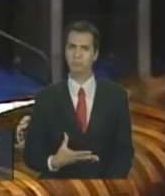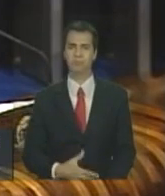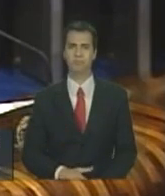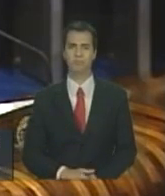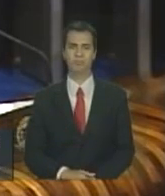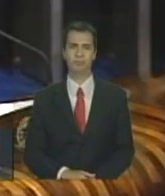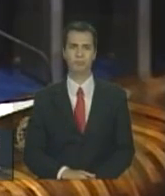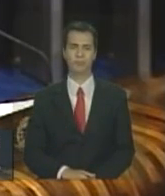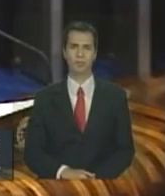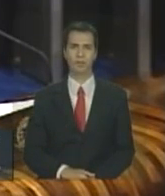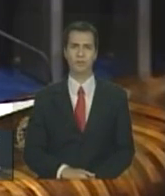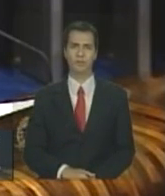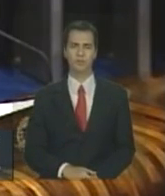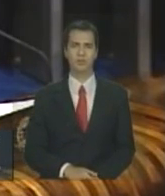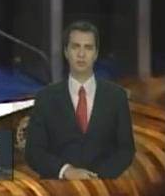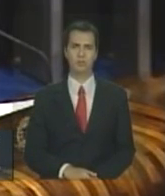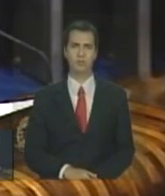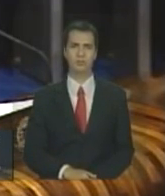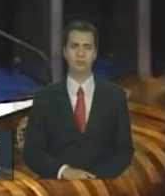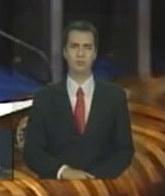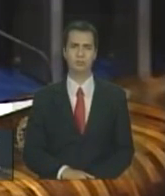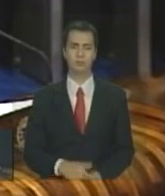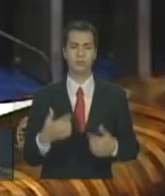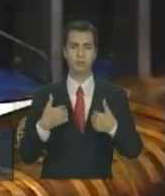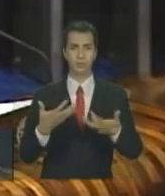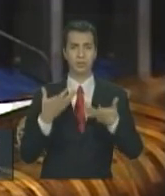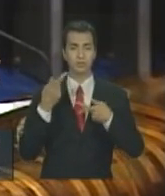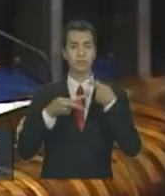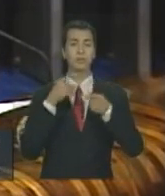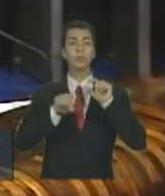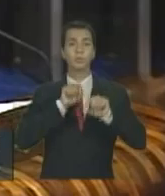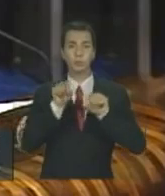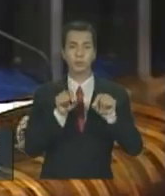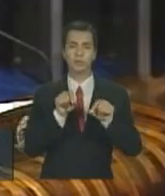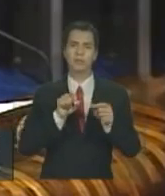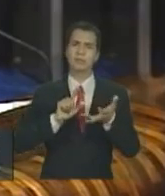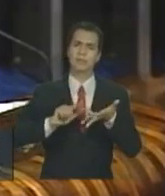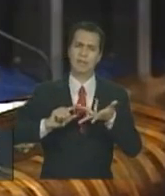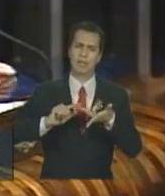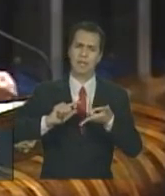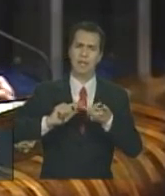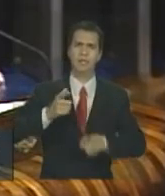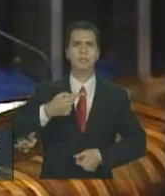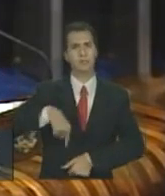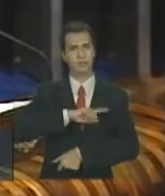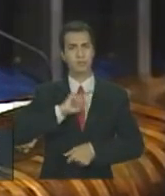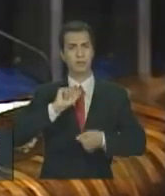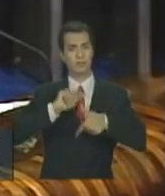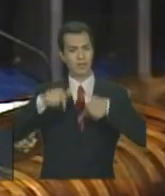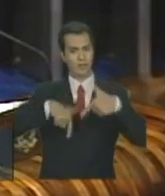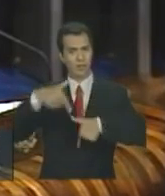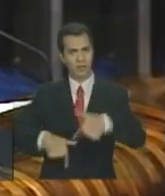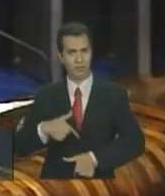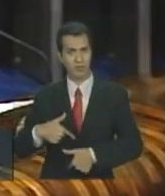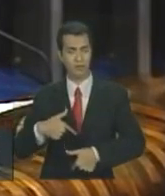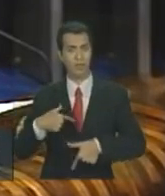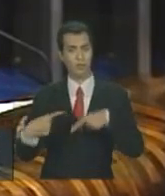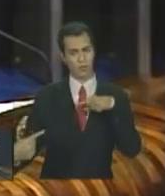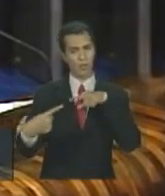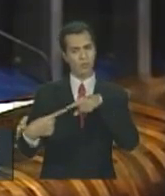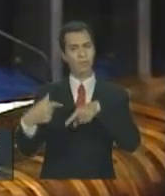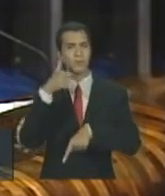Eu quero dizer que tudo isso que nós estamos fazendo e que envolve o interesse das mulheres, eu estou